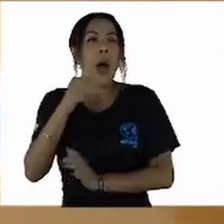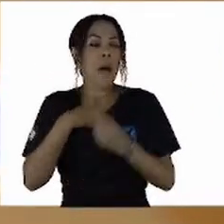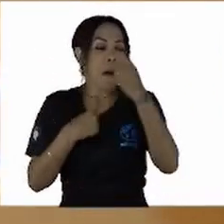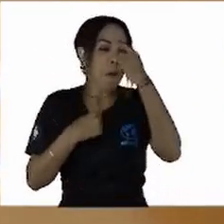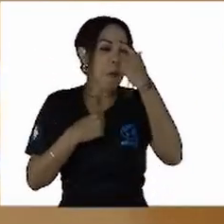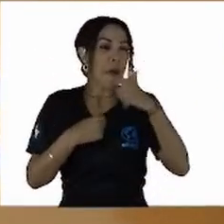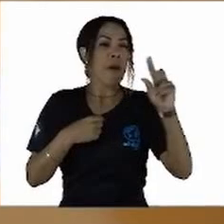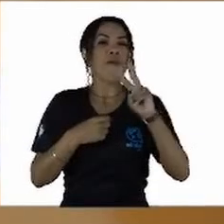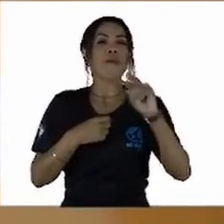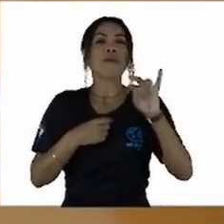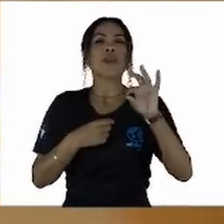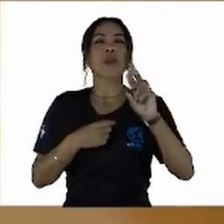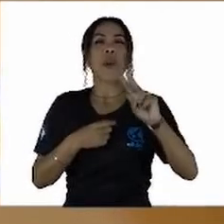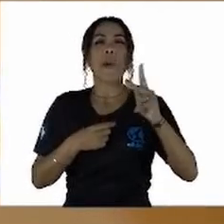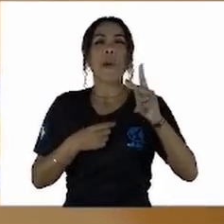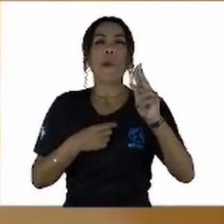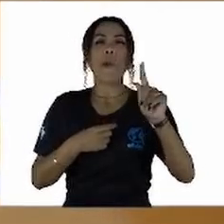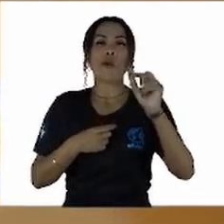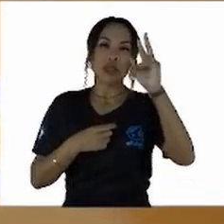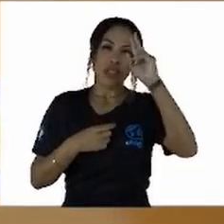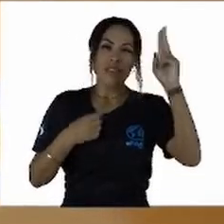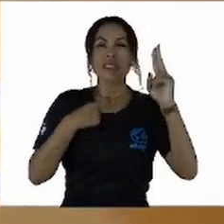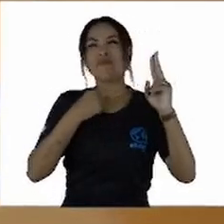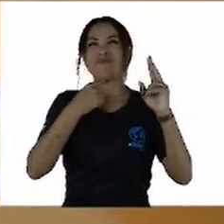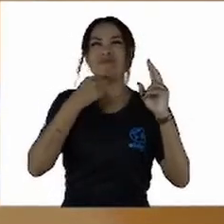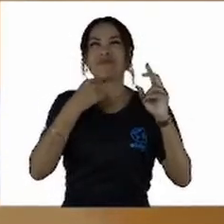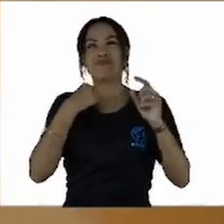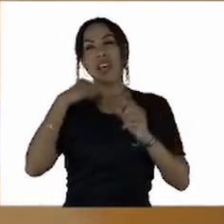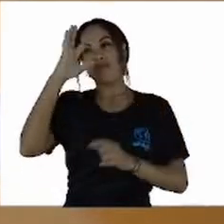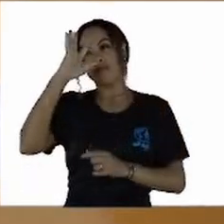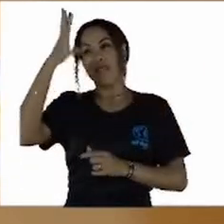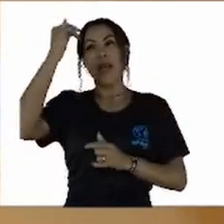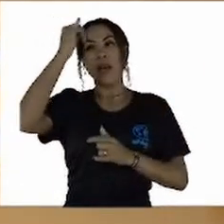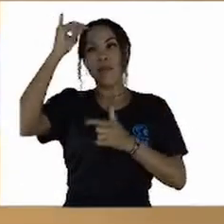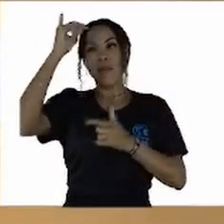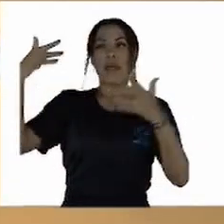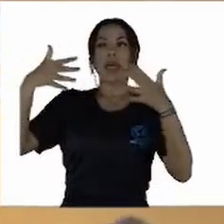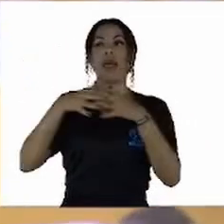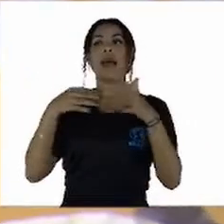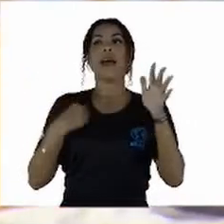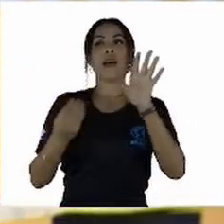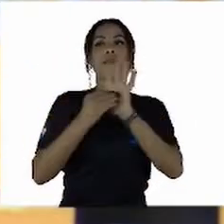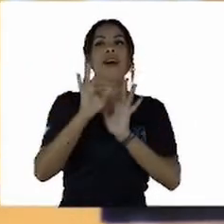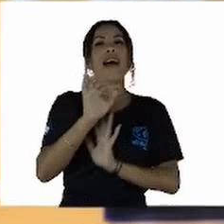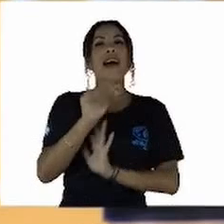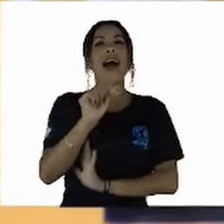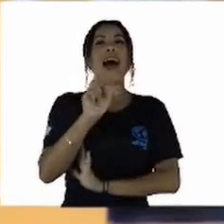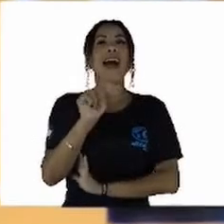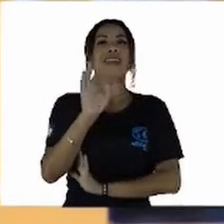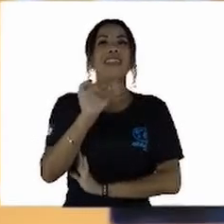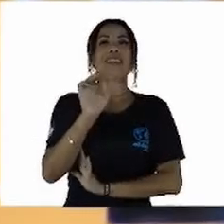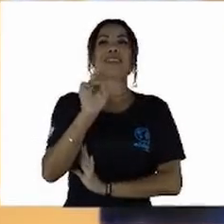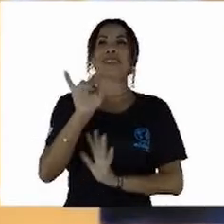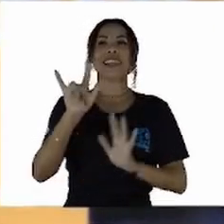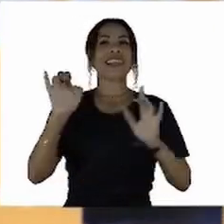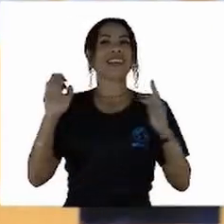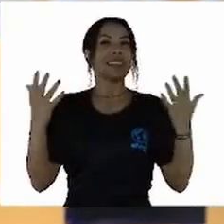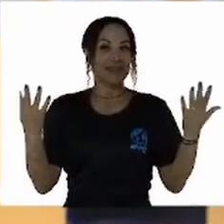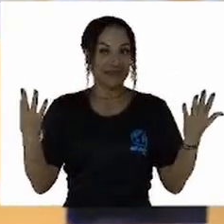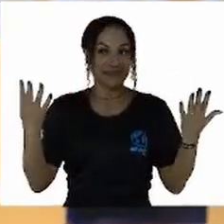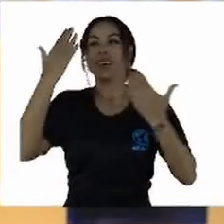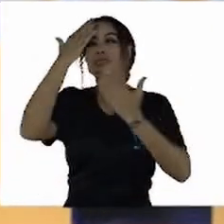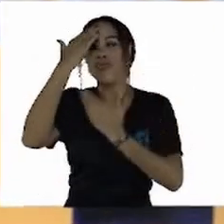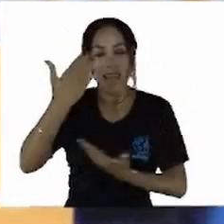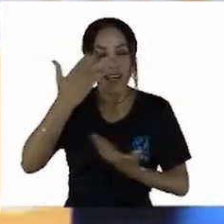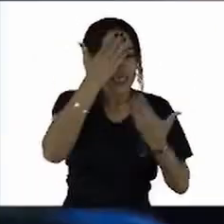botar Vitor Hugo Chefe, mas na dúvida eu falei, quer saber? Pra não dar ciúme em ninguém, eu vou de Ratatouille, que não tem mais jeito. Muito